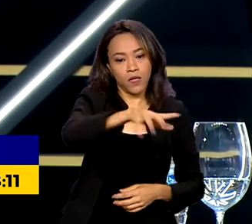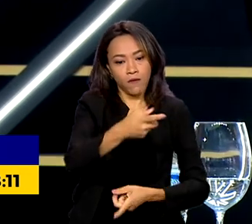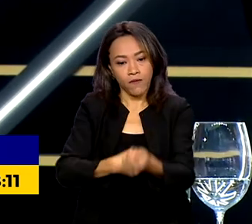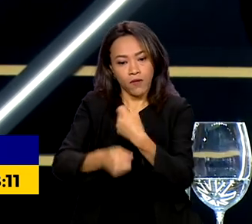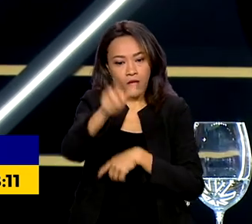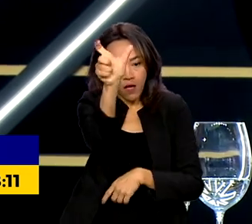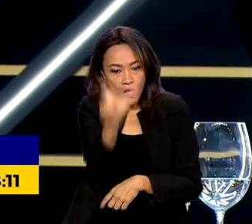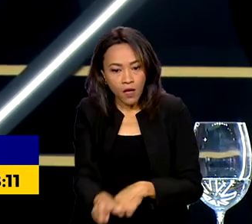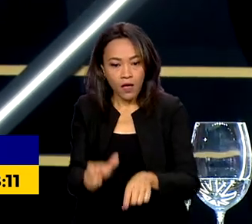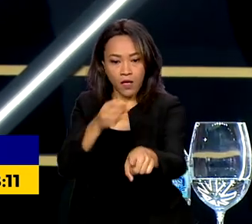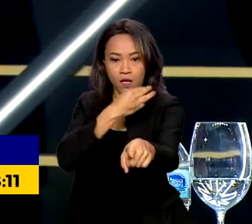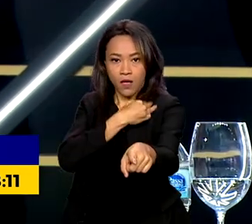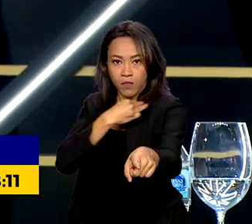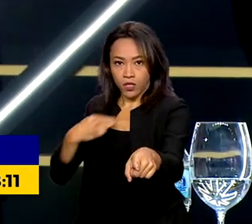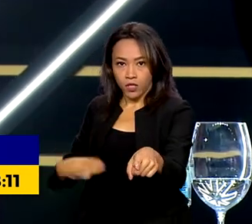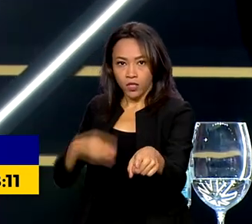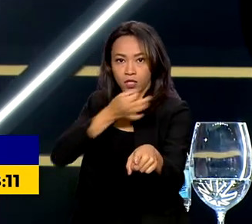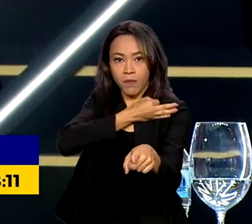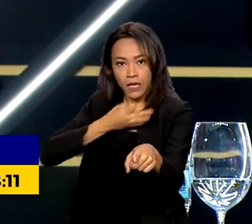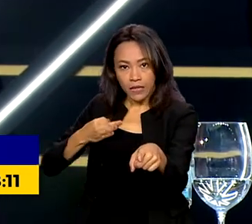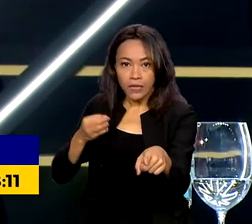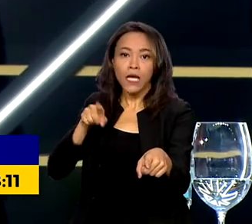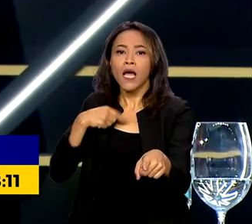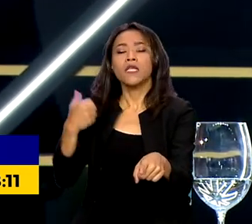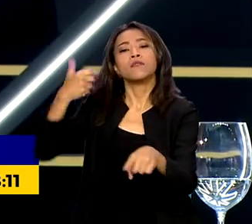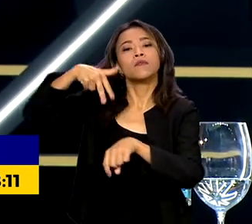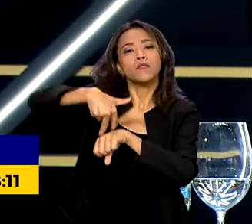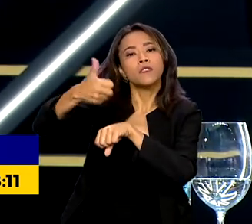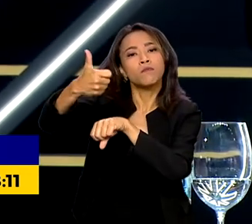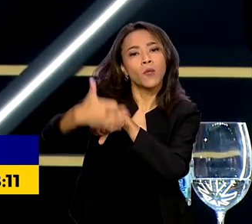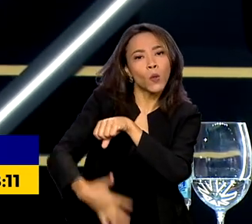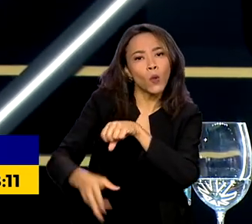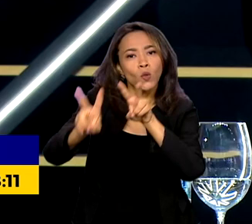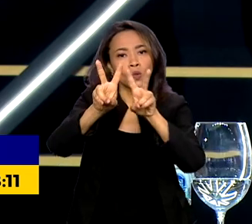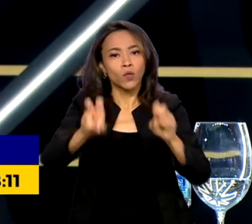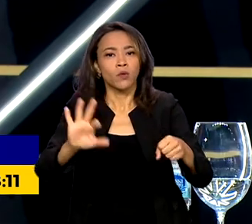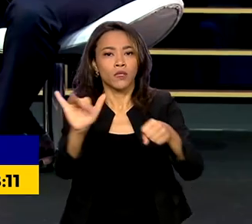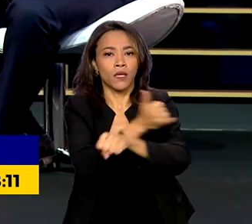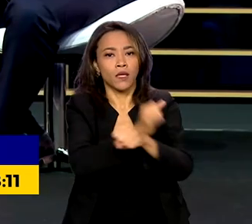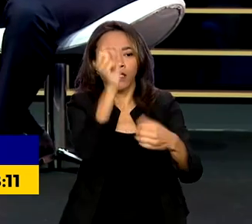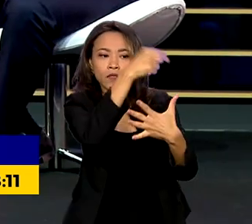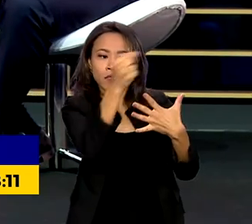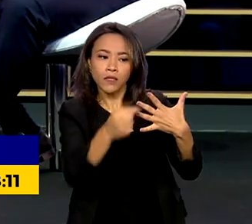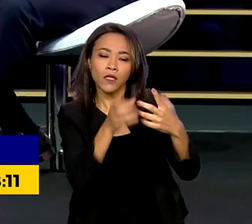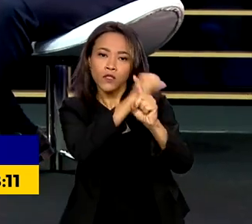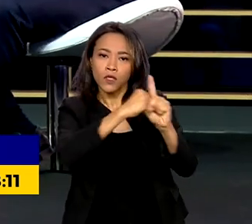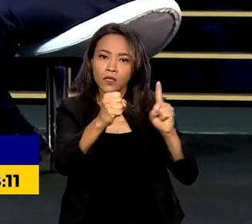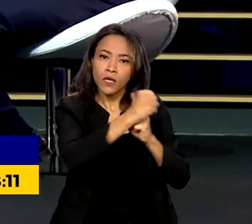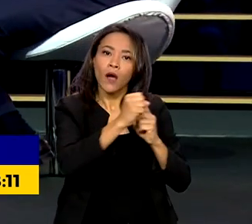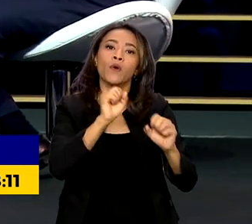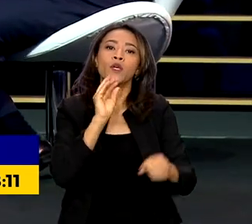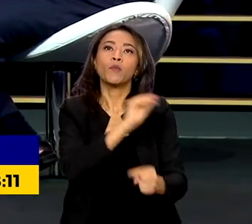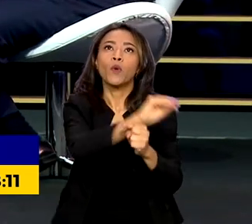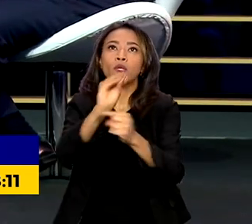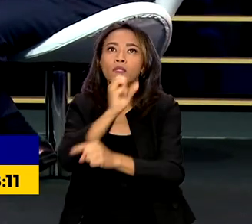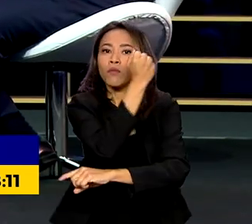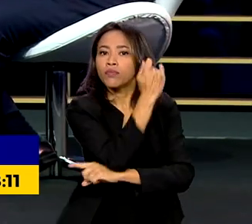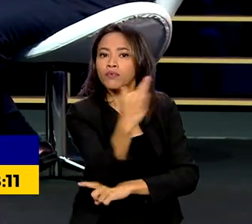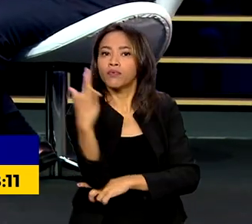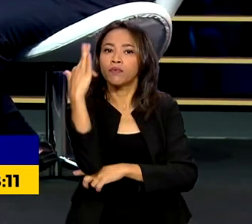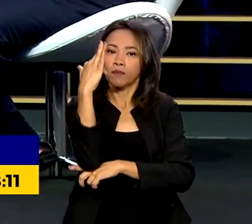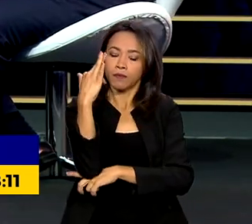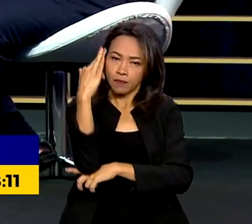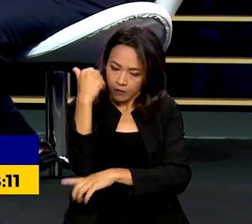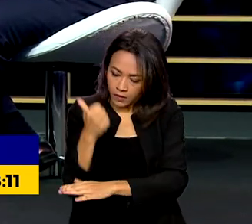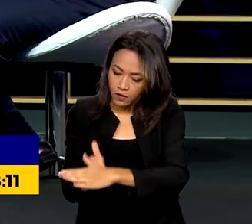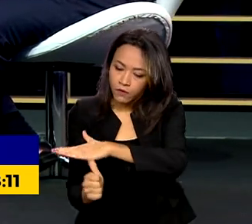Meio Ambiente, Marina Silva, destacou como medidas socioambientais incentivam o deslocamento de